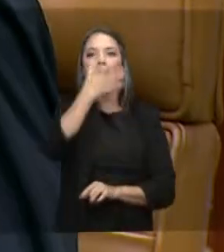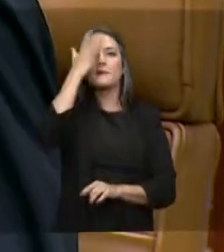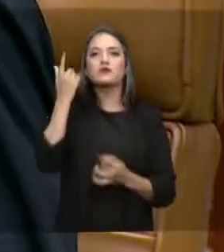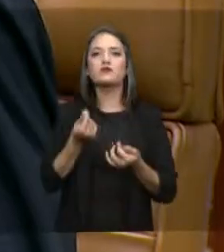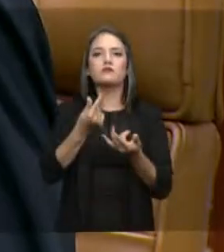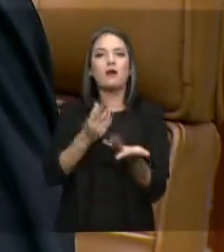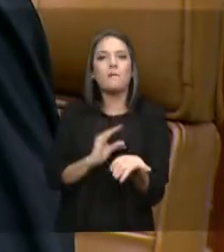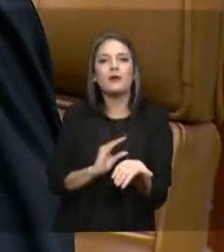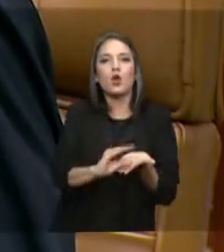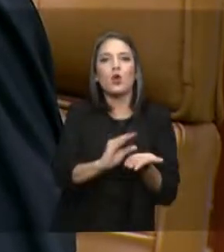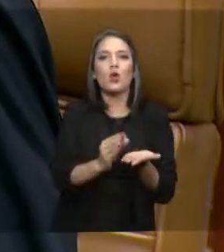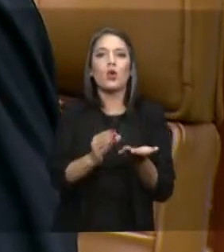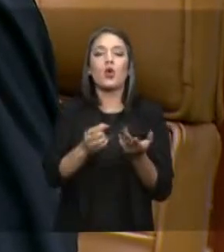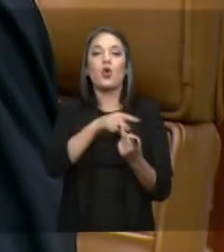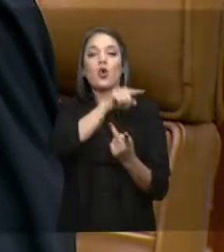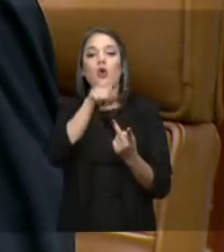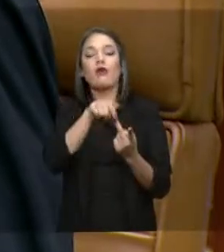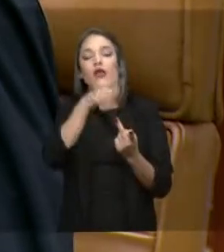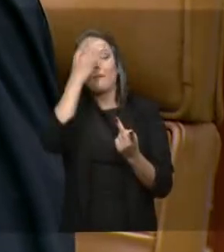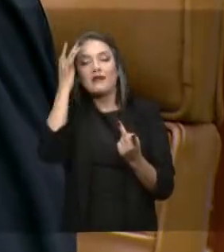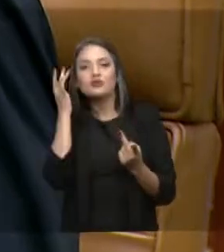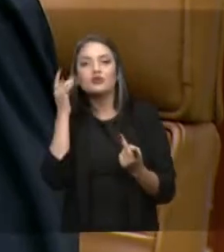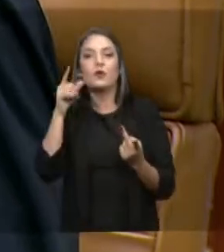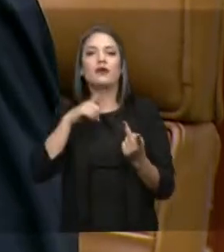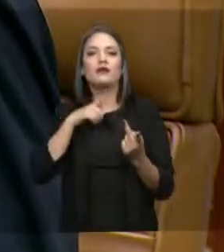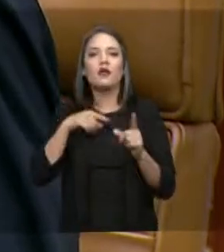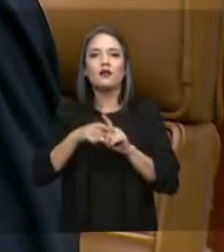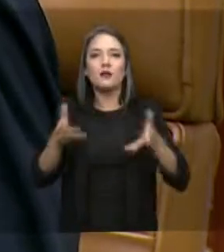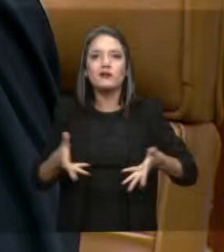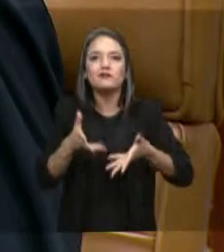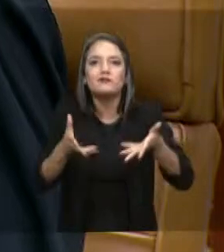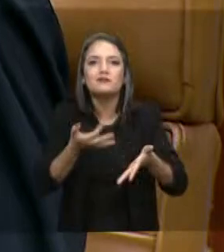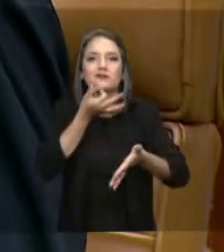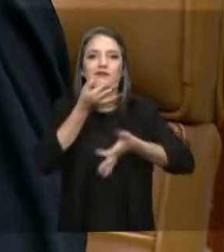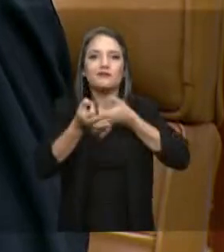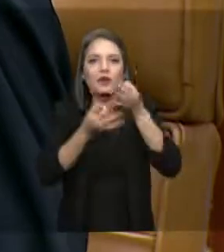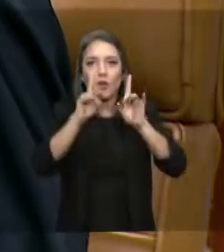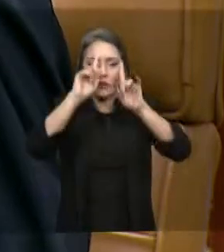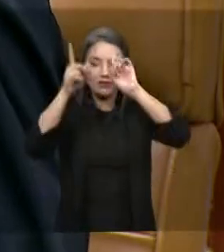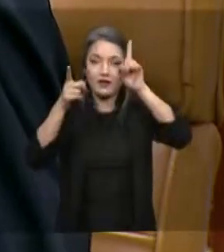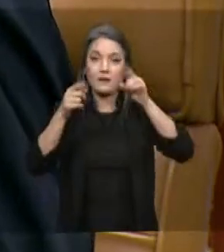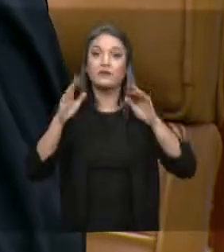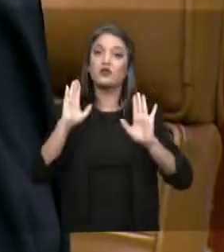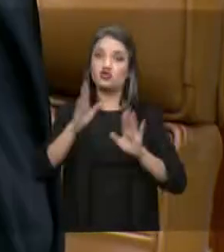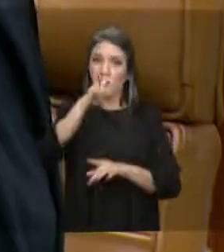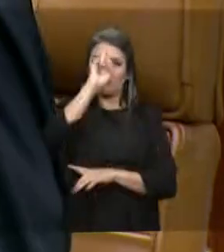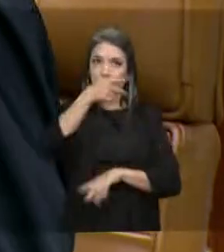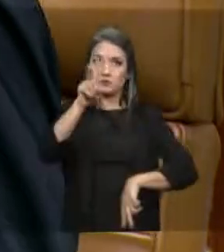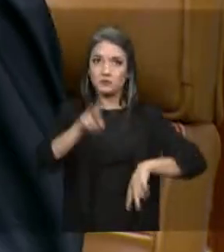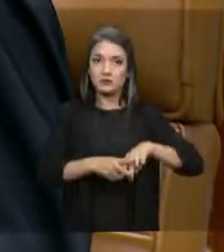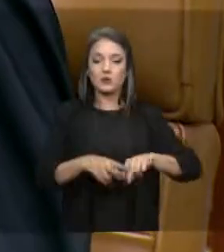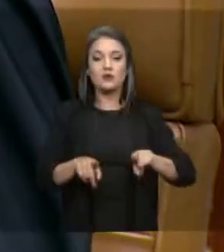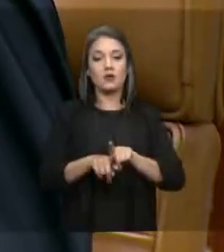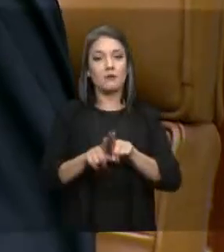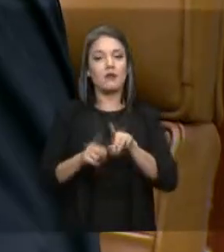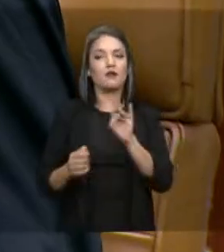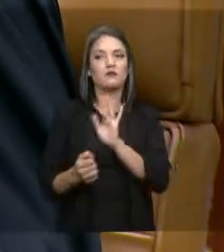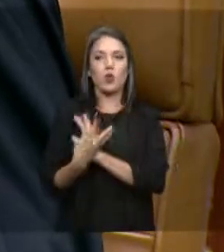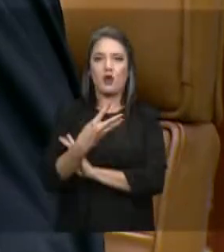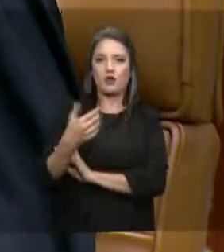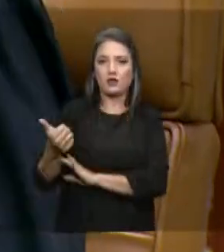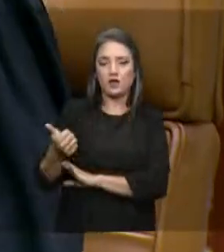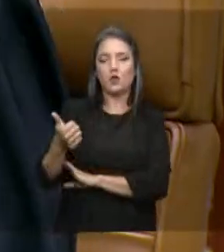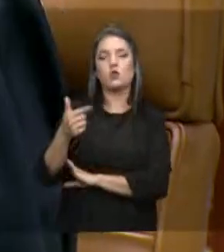é foram decretadas é também o mesmo número é de pedidos de busca e apreensão e deferidos